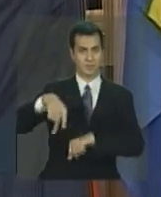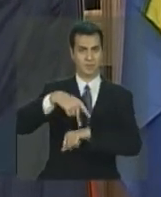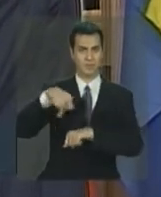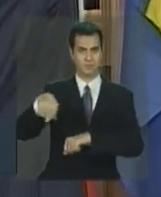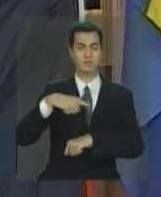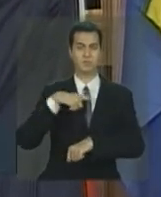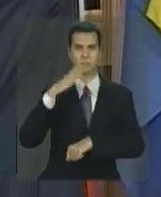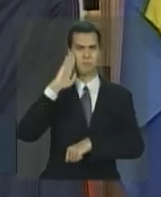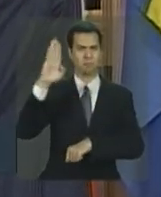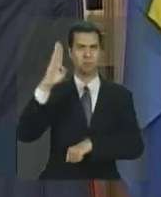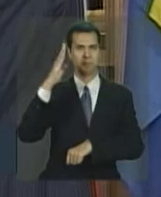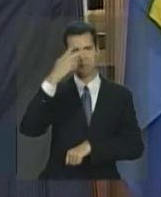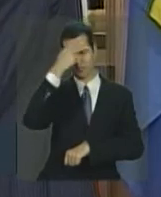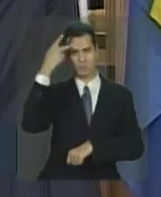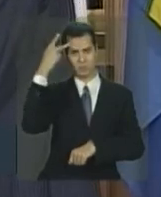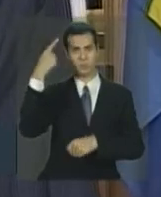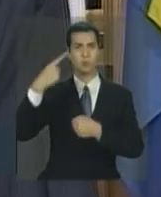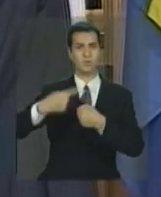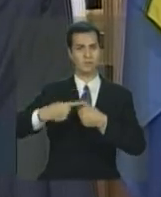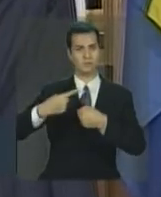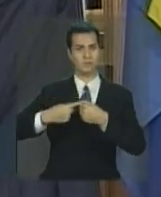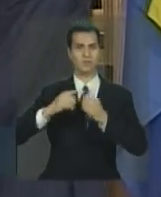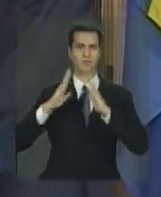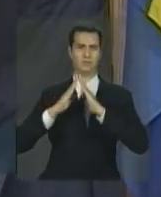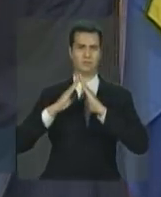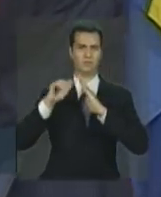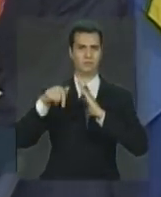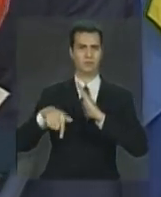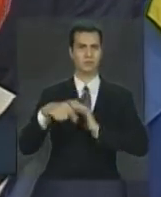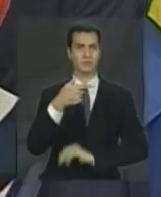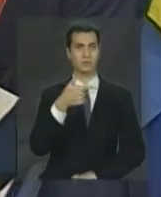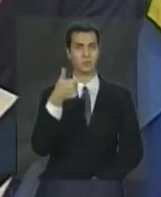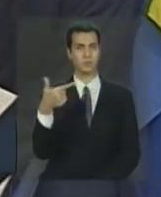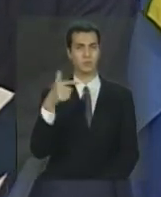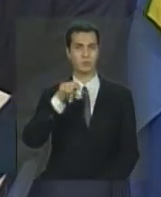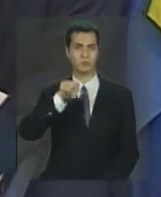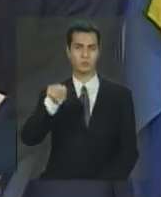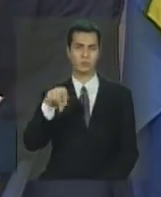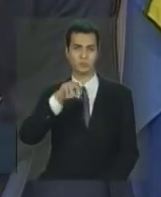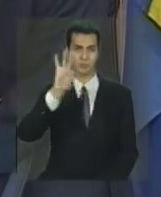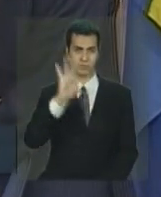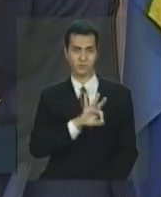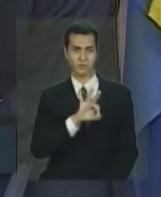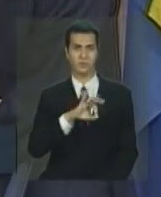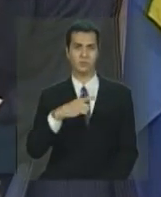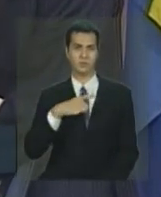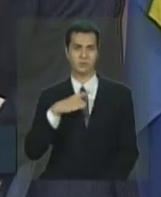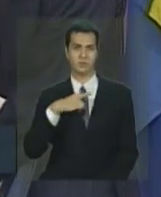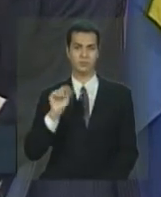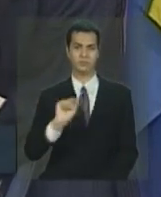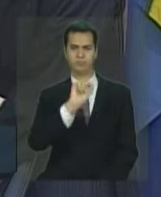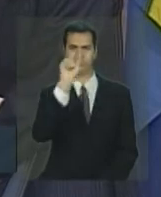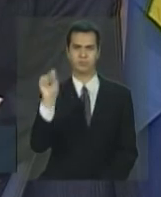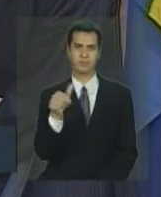com 72% da população vivendo em 16 áreas principais.